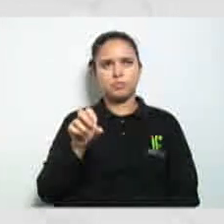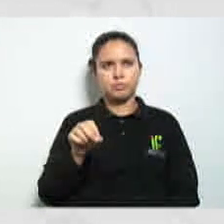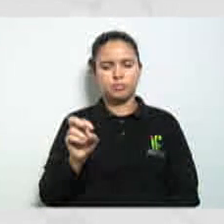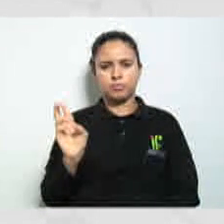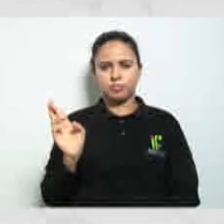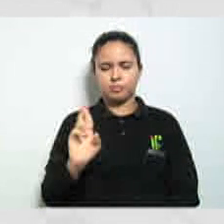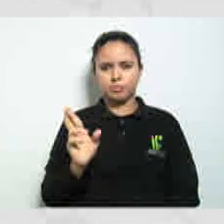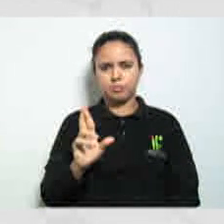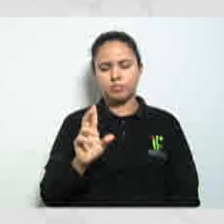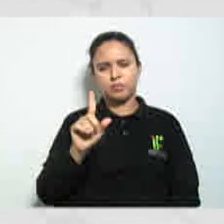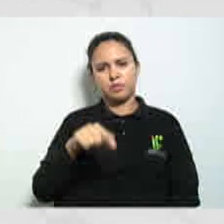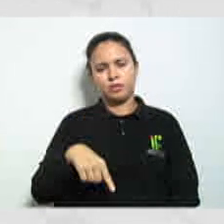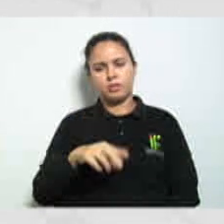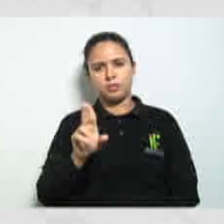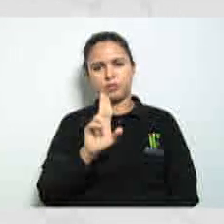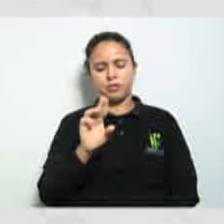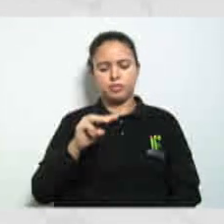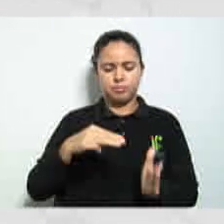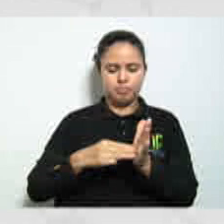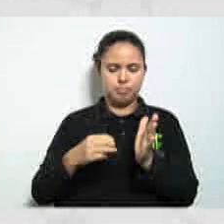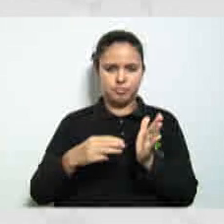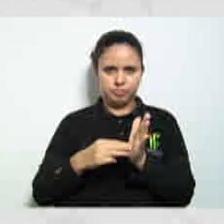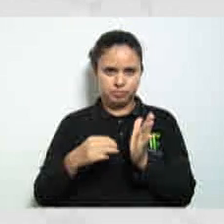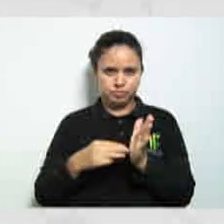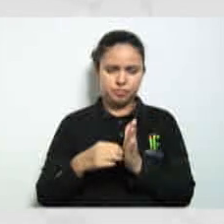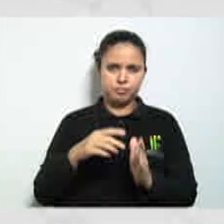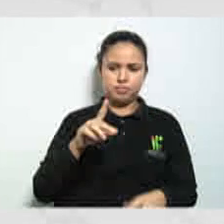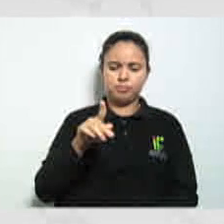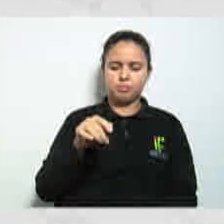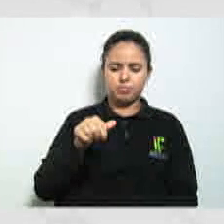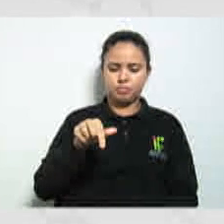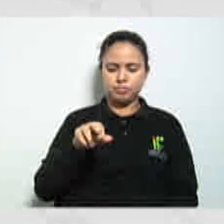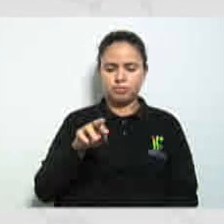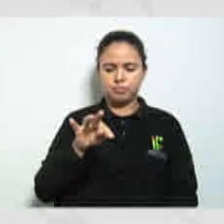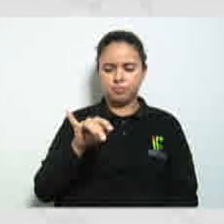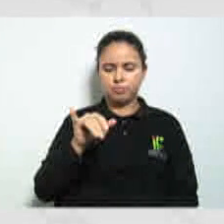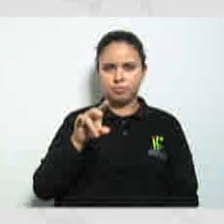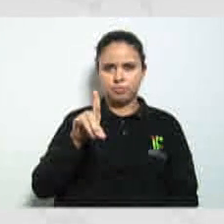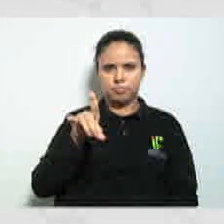chamado método das partidas